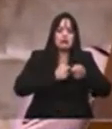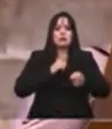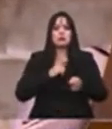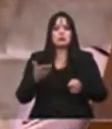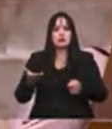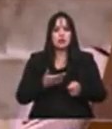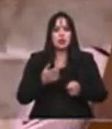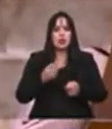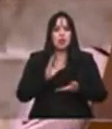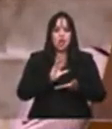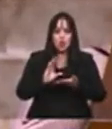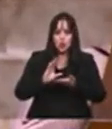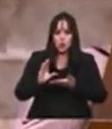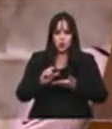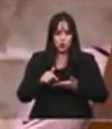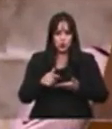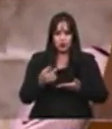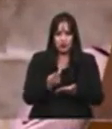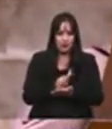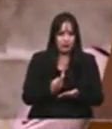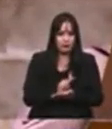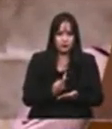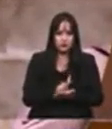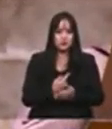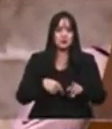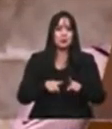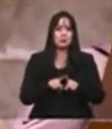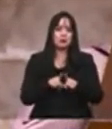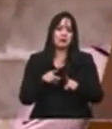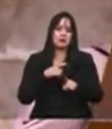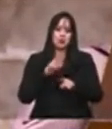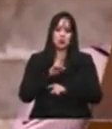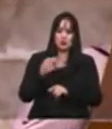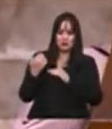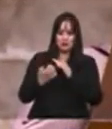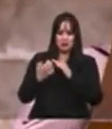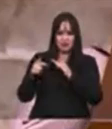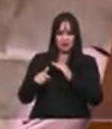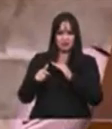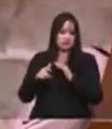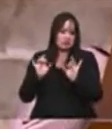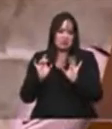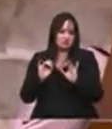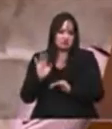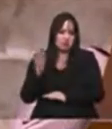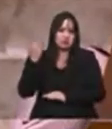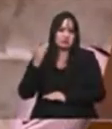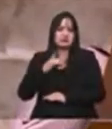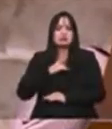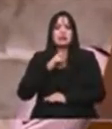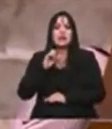aquisição de bens com recursos de origem ilícita e para seu registro em nome da empresa de fachada, é provado principalmente porque